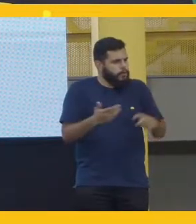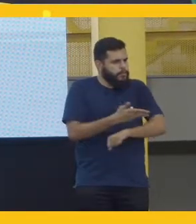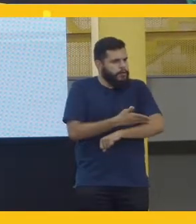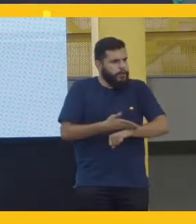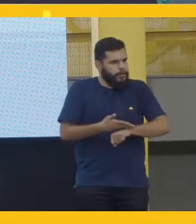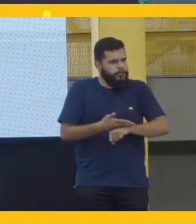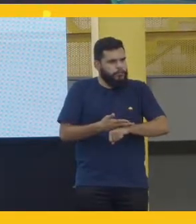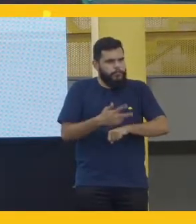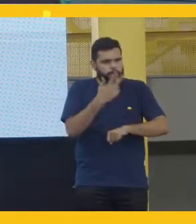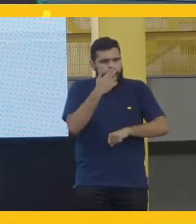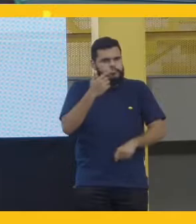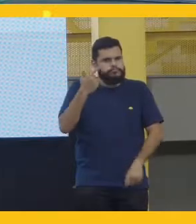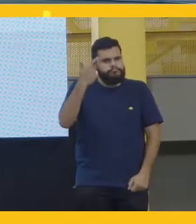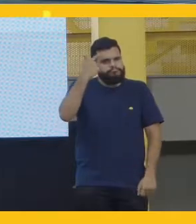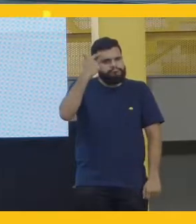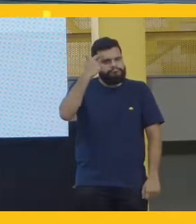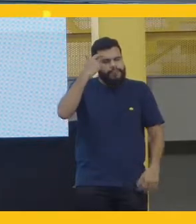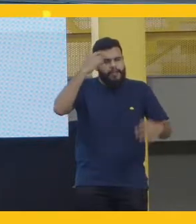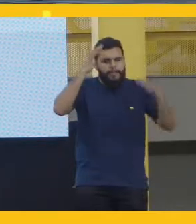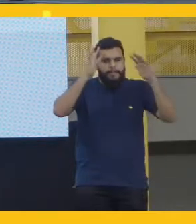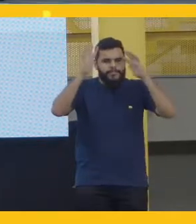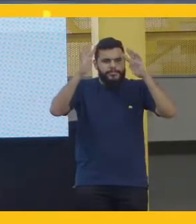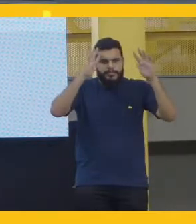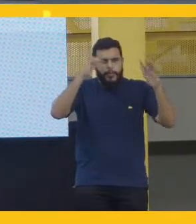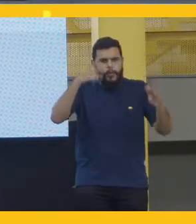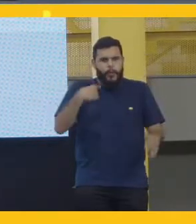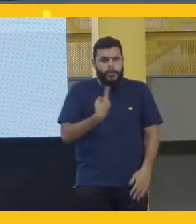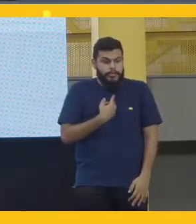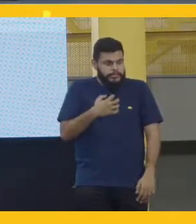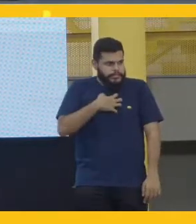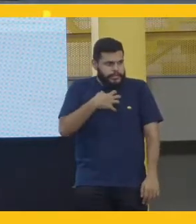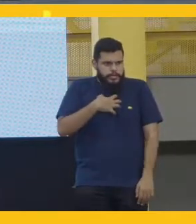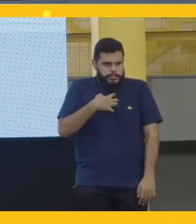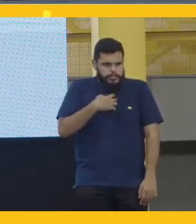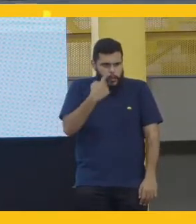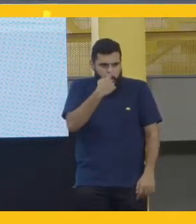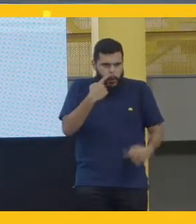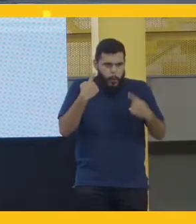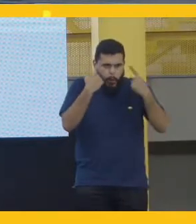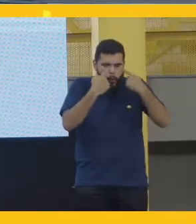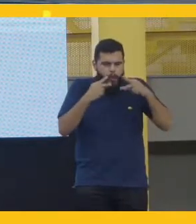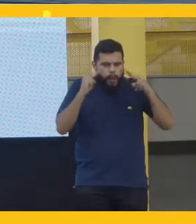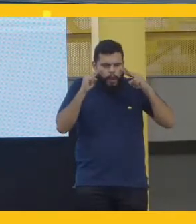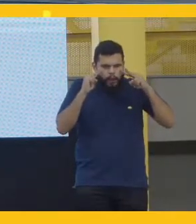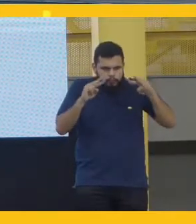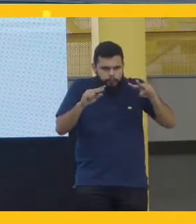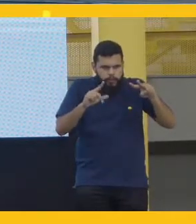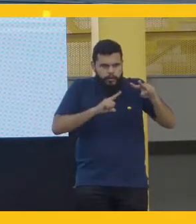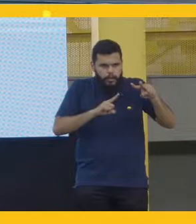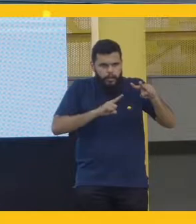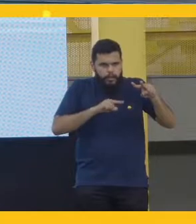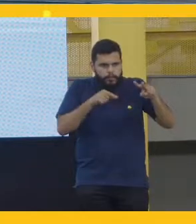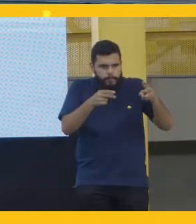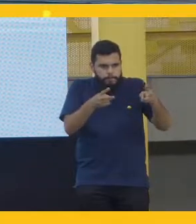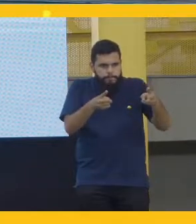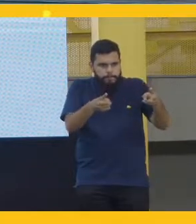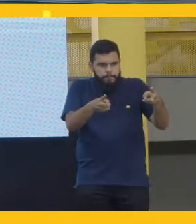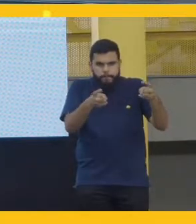Ela é fruto da nossa imaginação. É uma sensação que nós temos quando nossos olhos